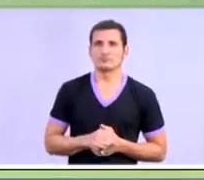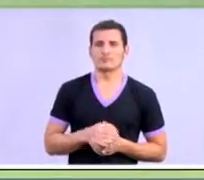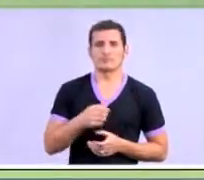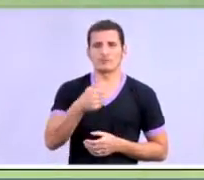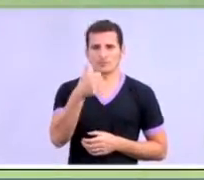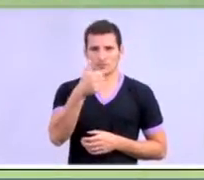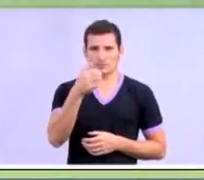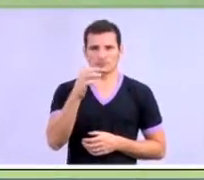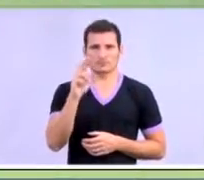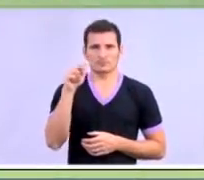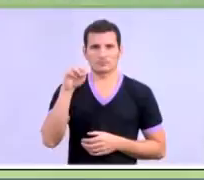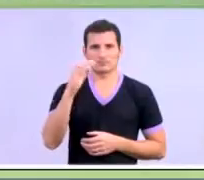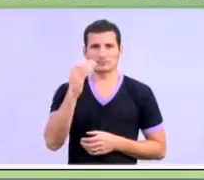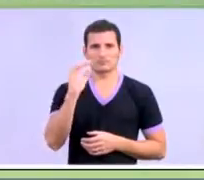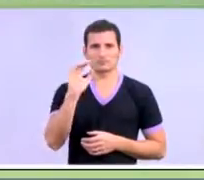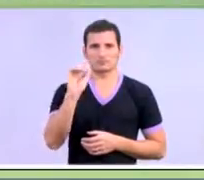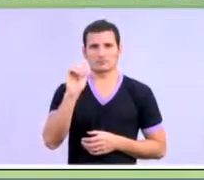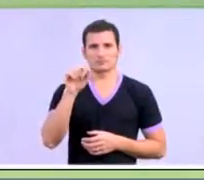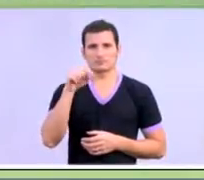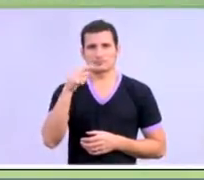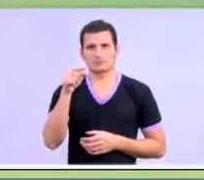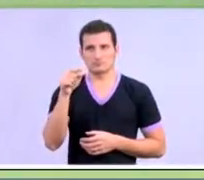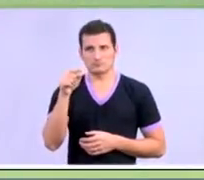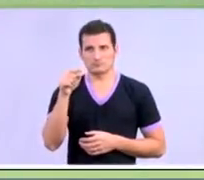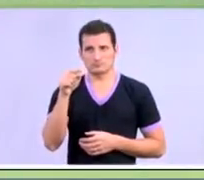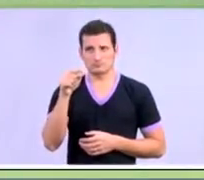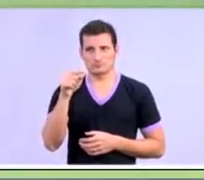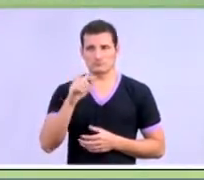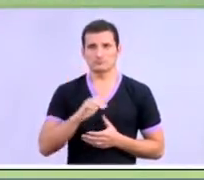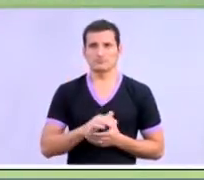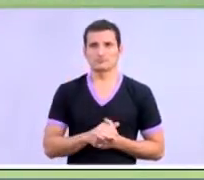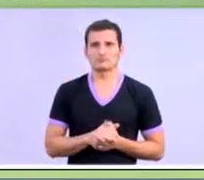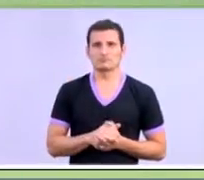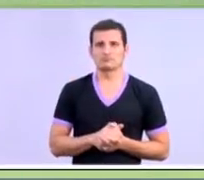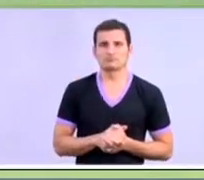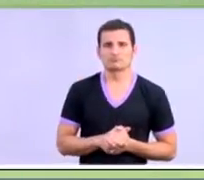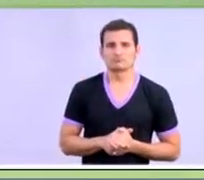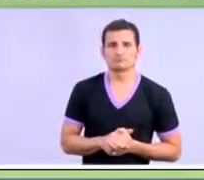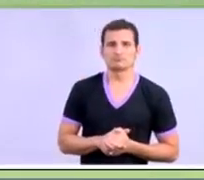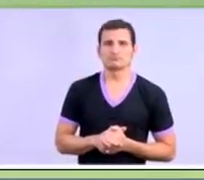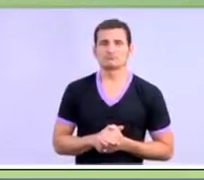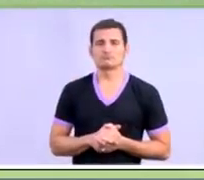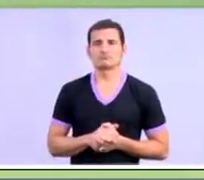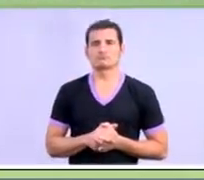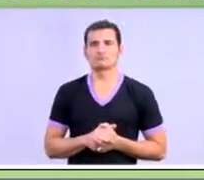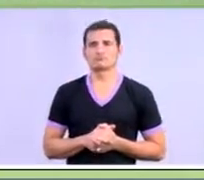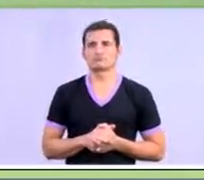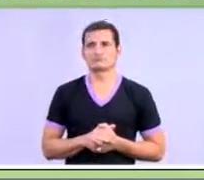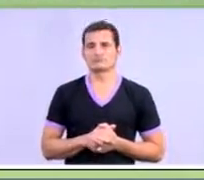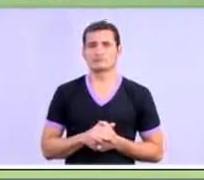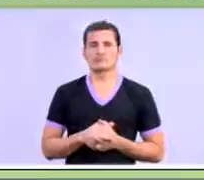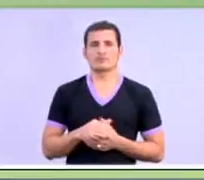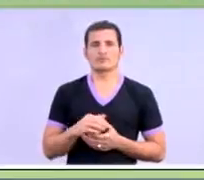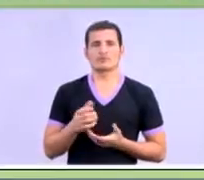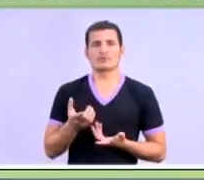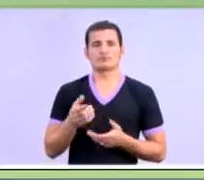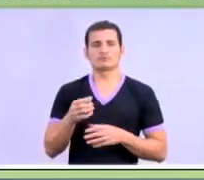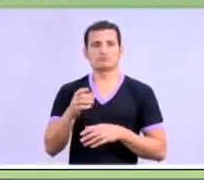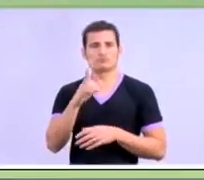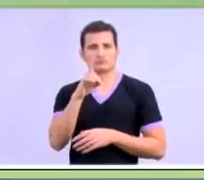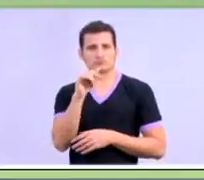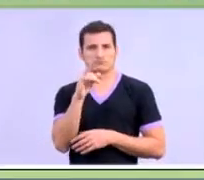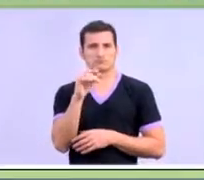função, regenerar e retransmitir sinais de dados. Também tem a função